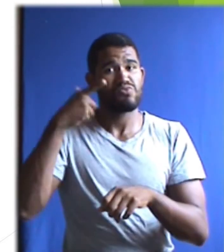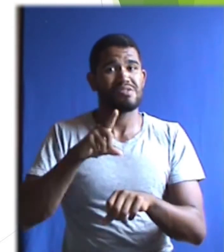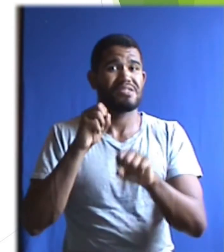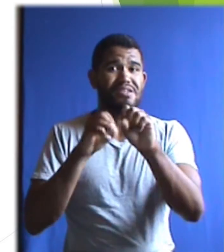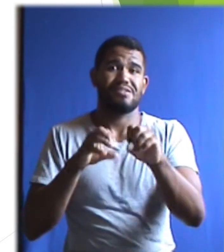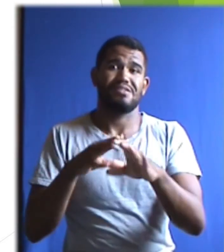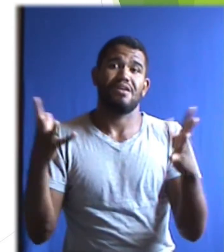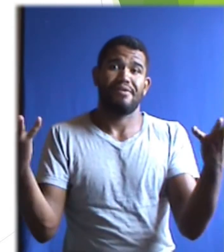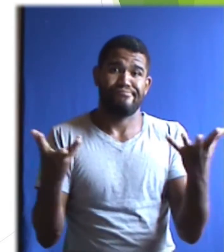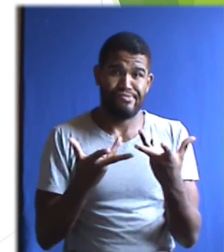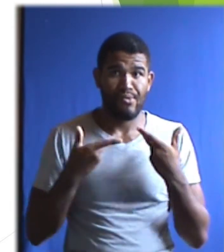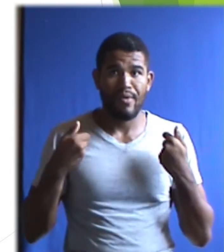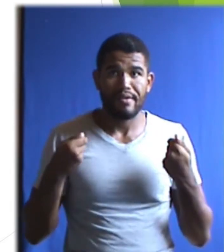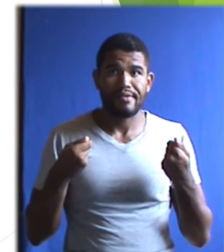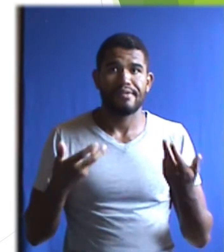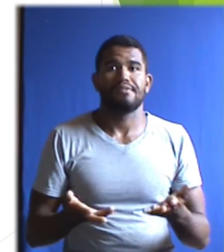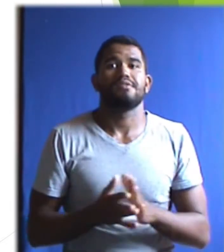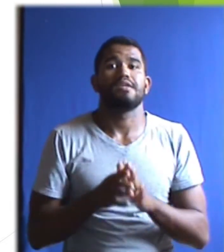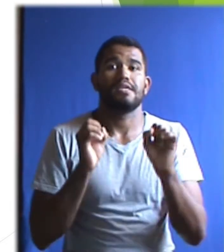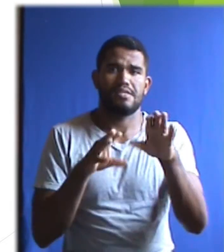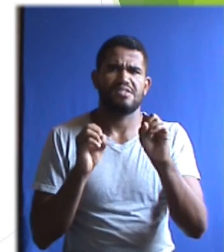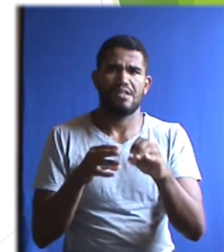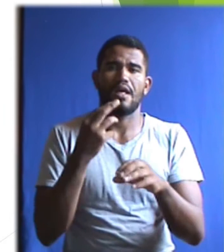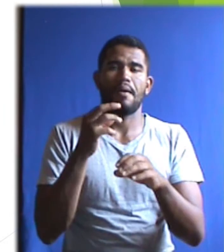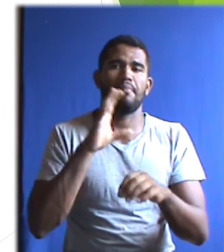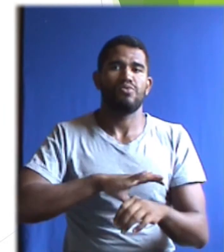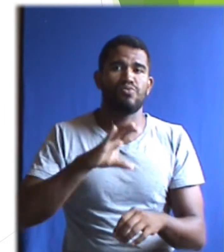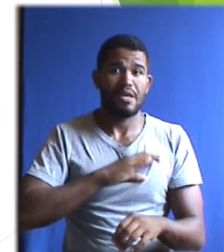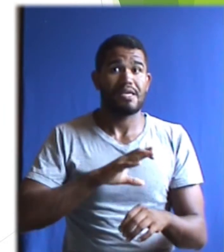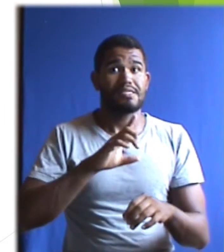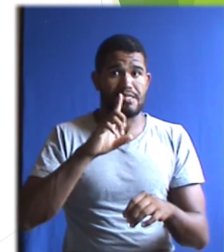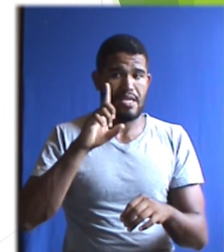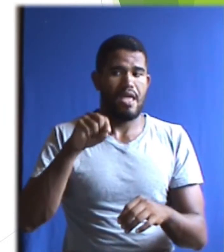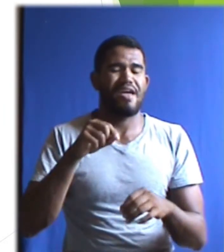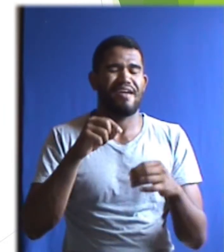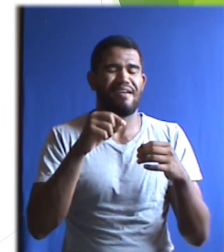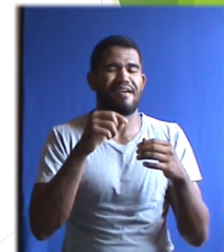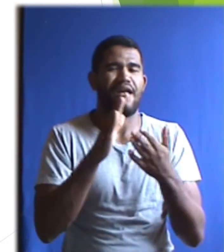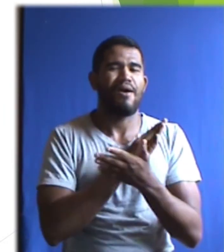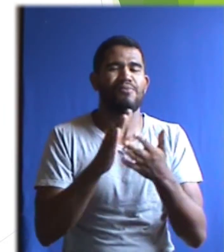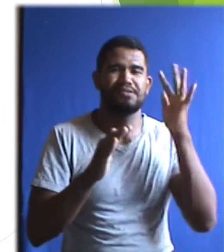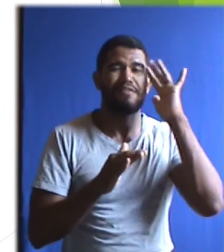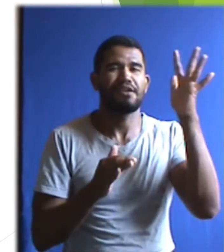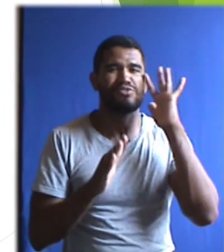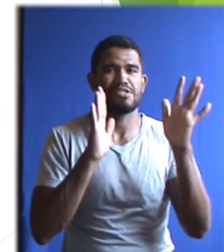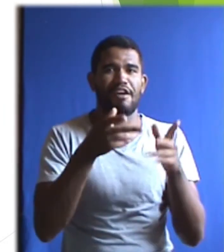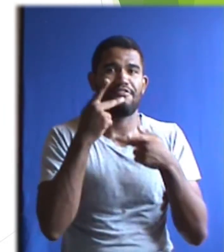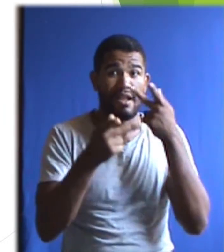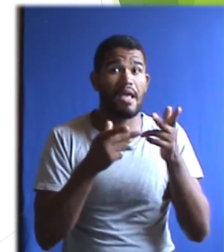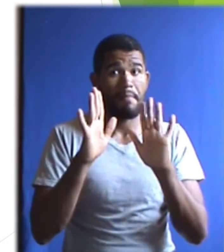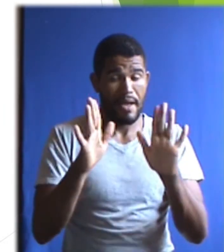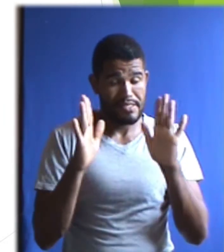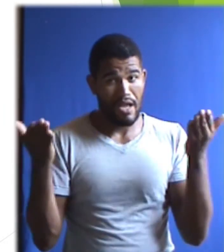para nós podermos ministrá-lo bem, tá? Ensinar a língua portuguesa é isso, mas aí eu vou ser um